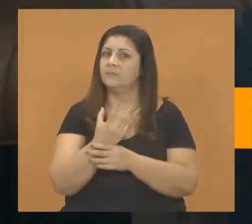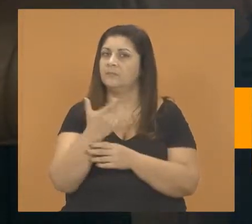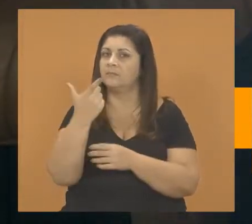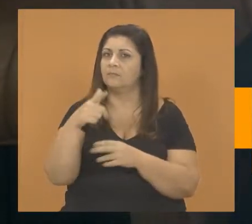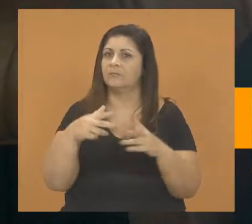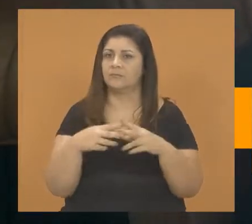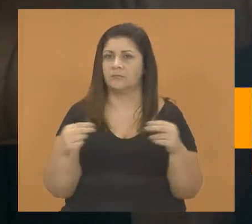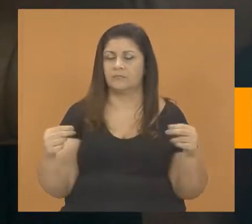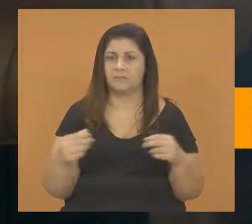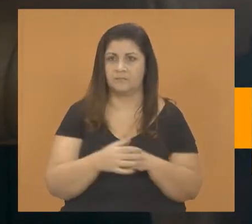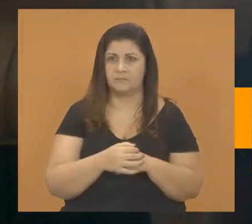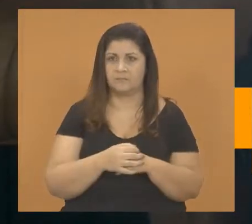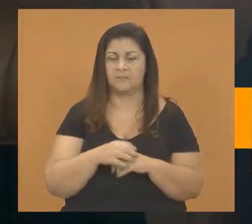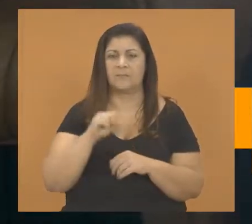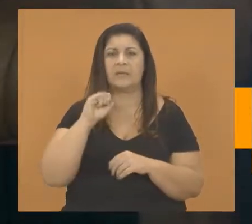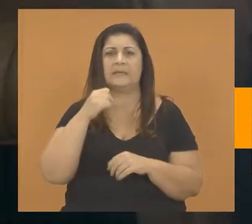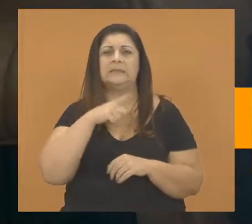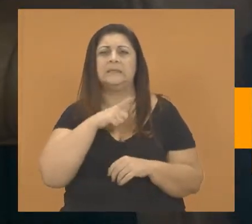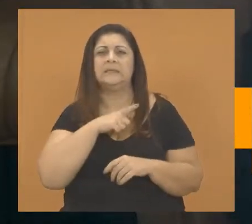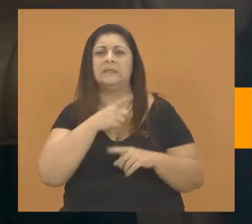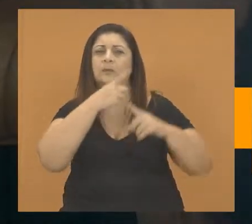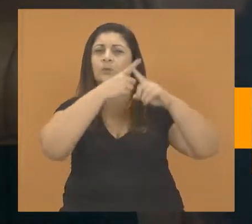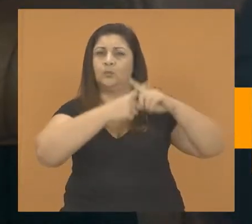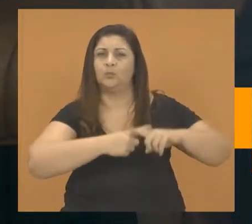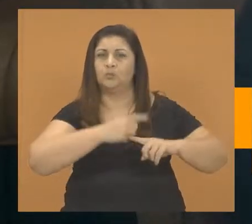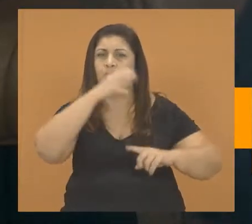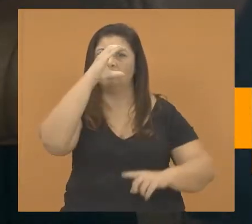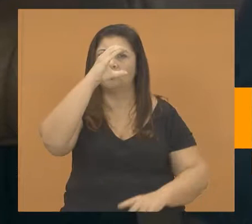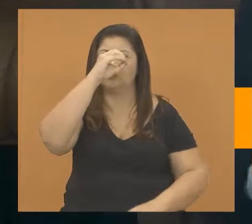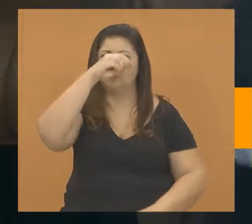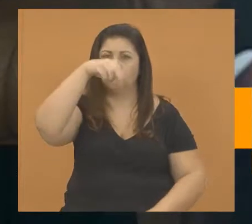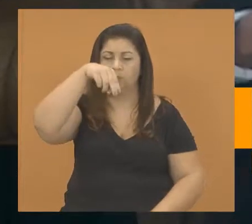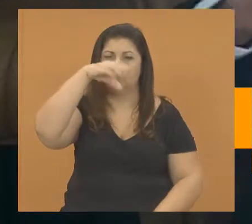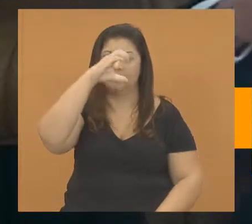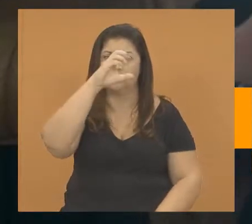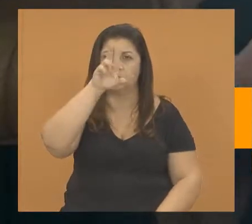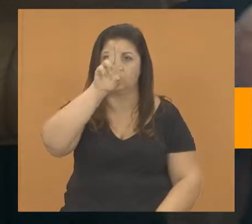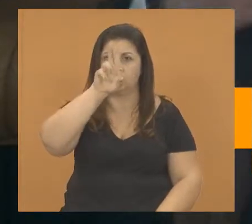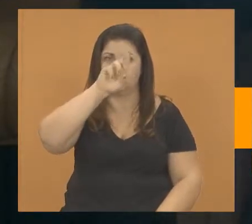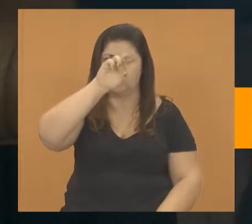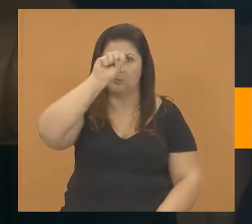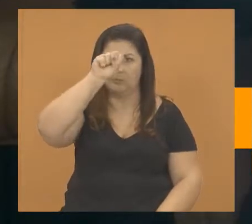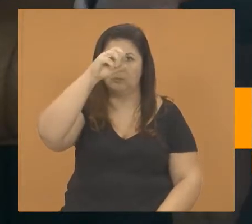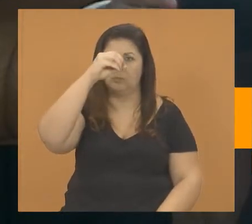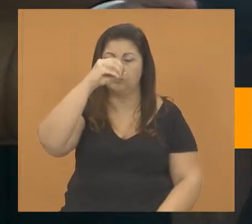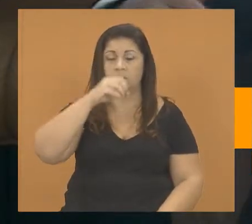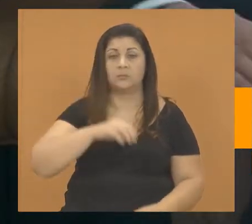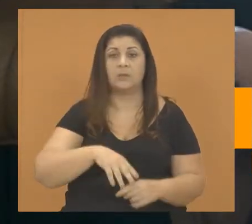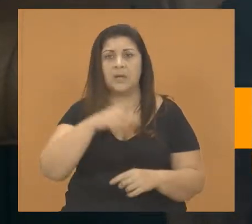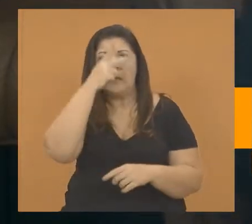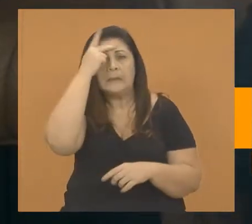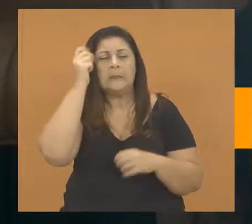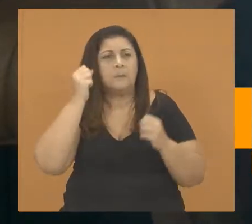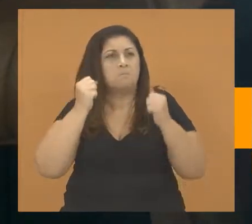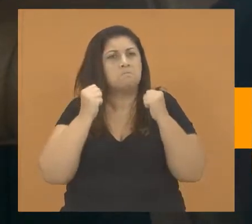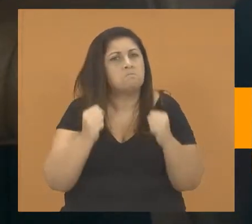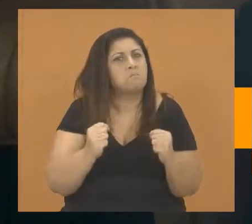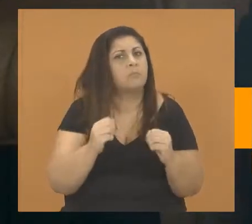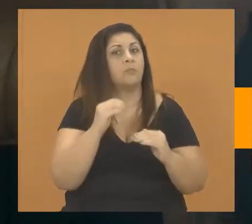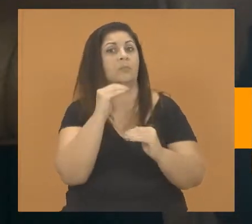quando você abre o concurso e tem um município organizado em carreiras que a pessoa pode ascender na